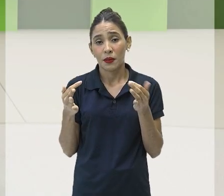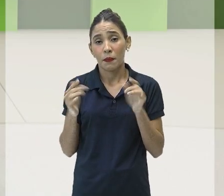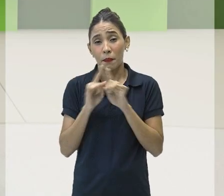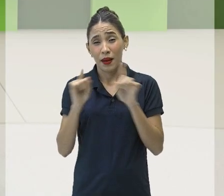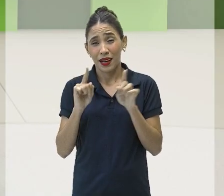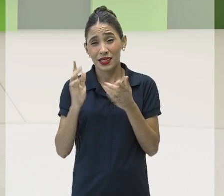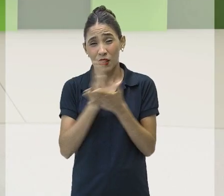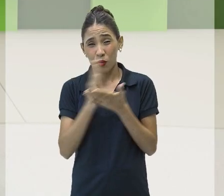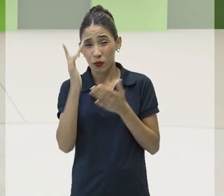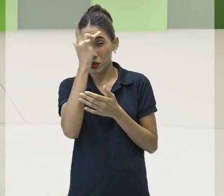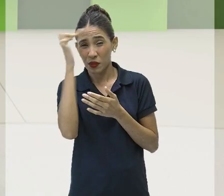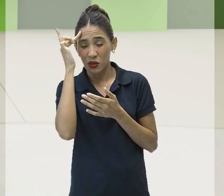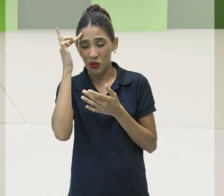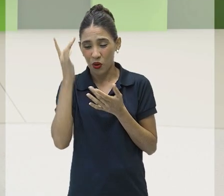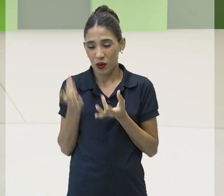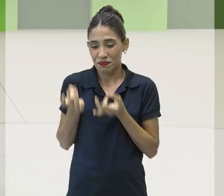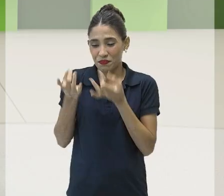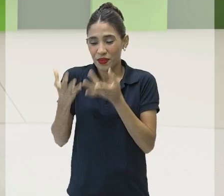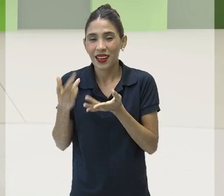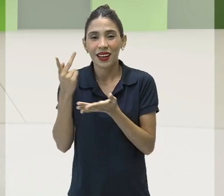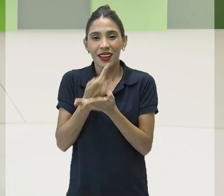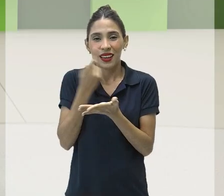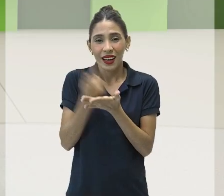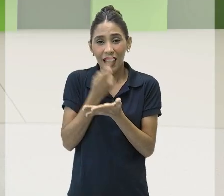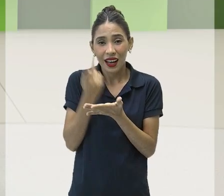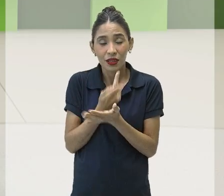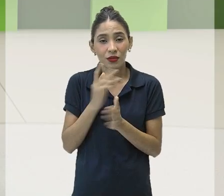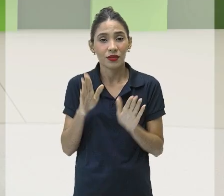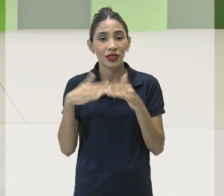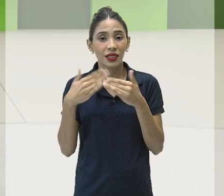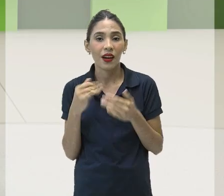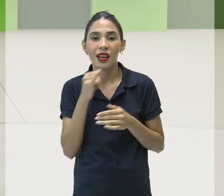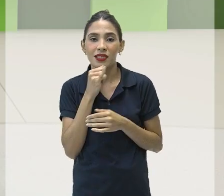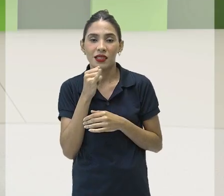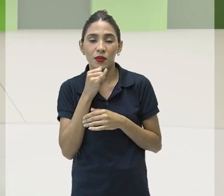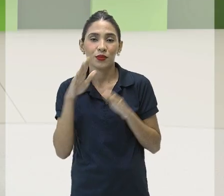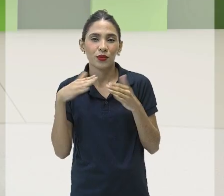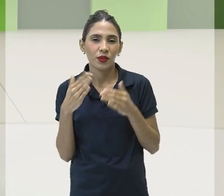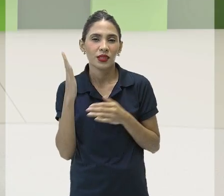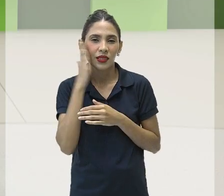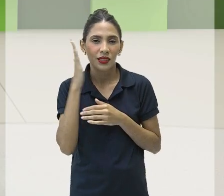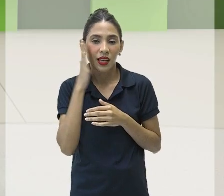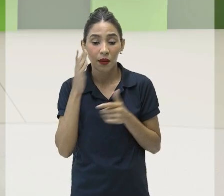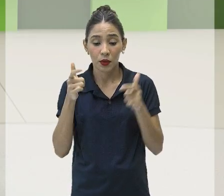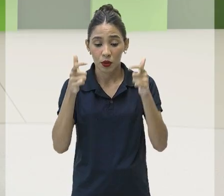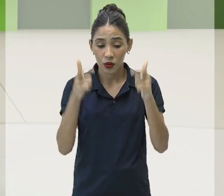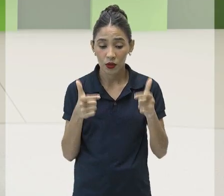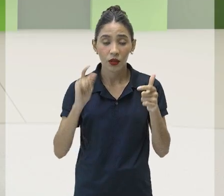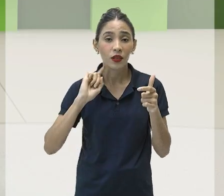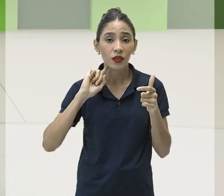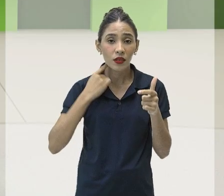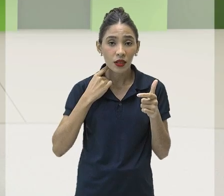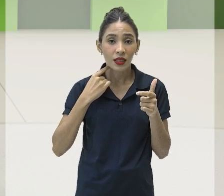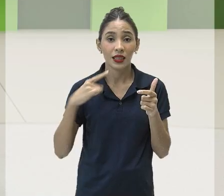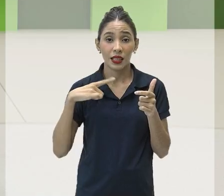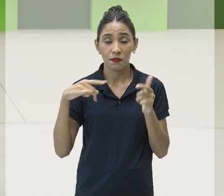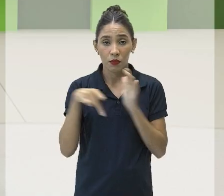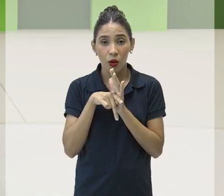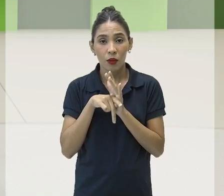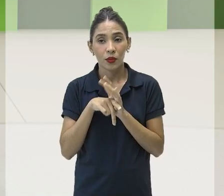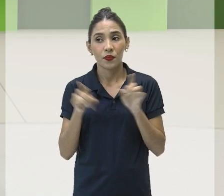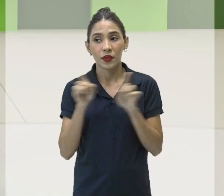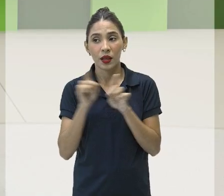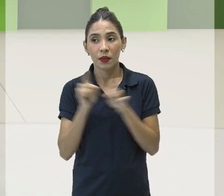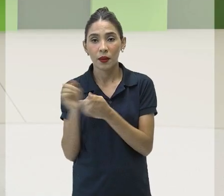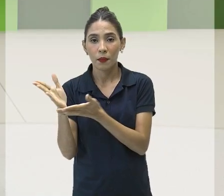ó, na mesa, na cadeira, né? Então, a gente sabe que o lugar do lixo é na lixeira. E mais, a gente pode